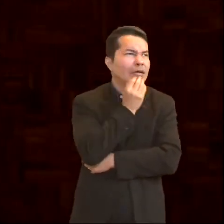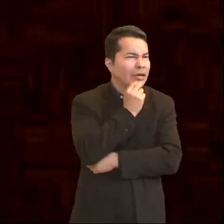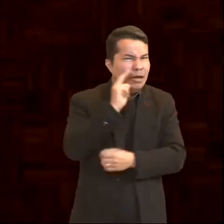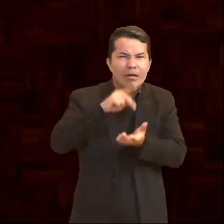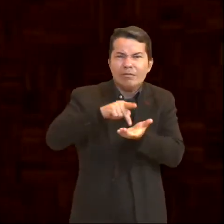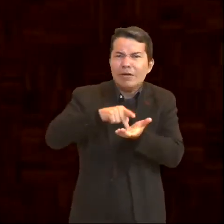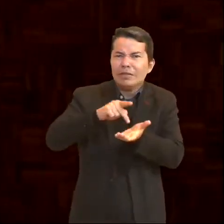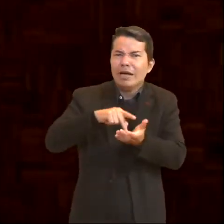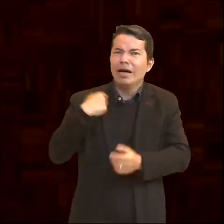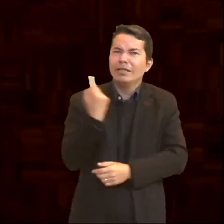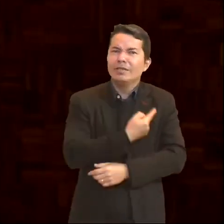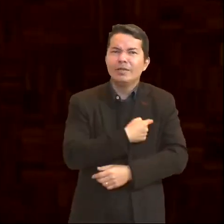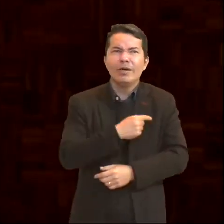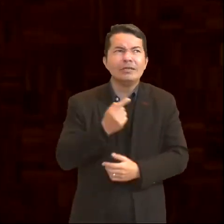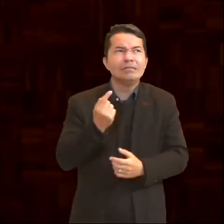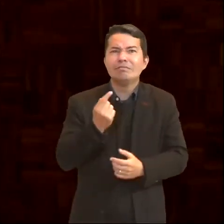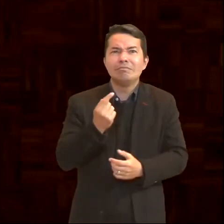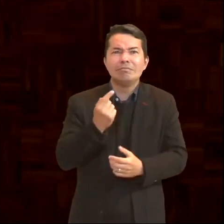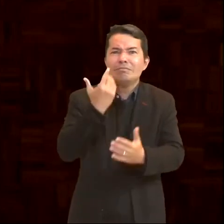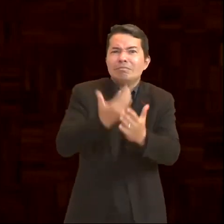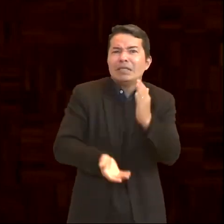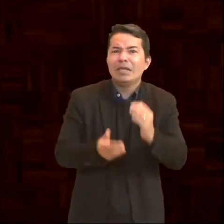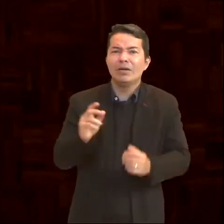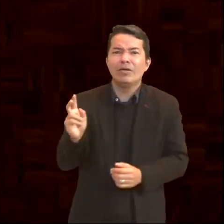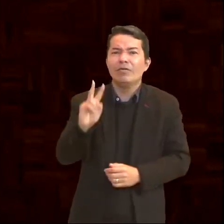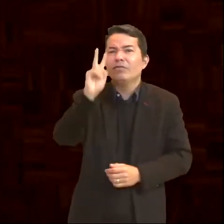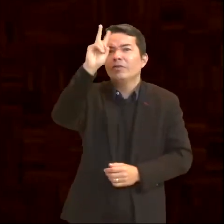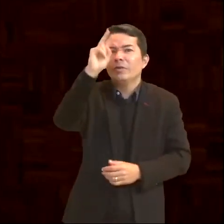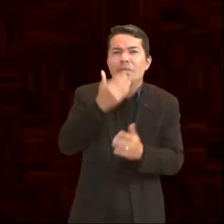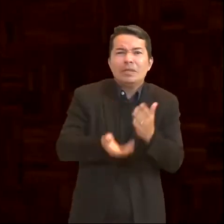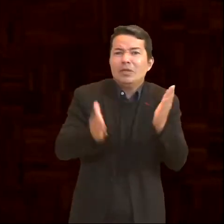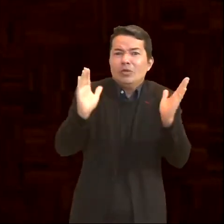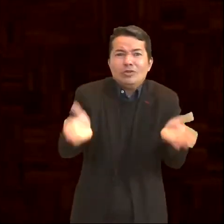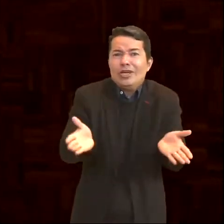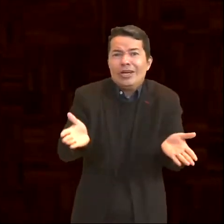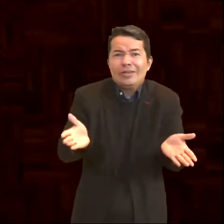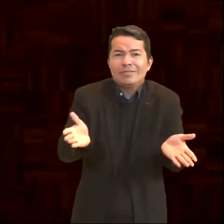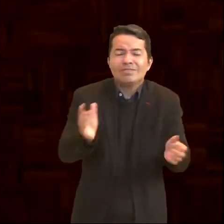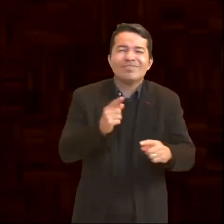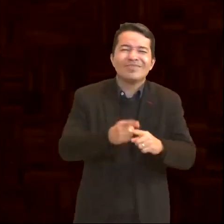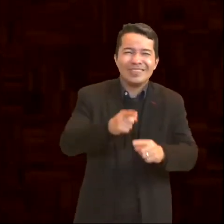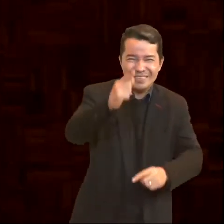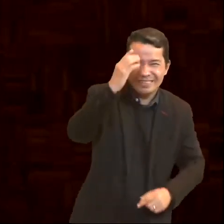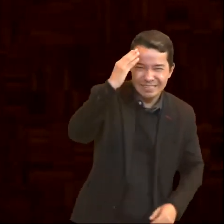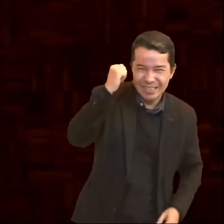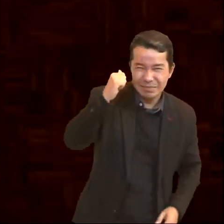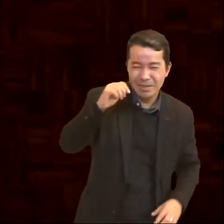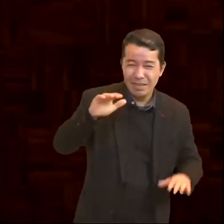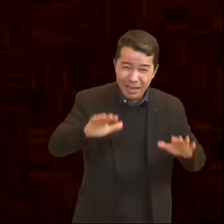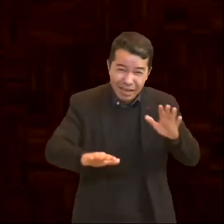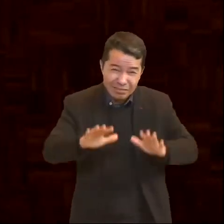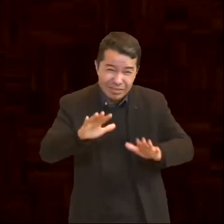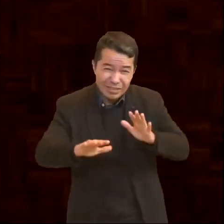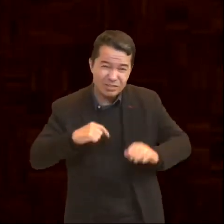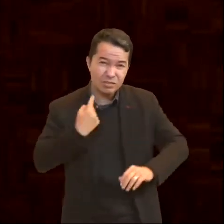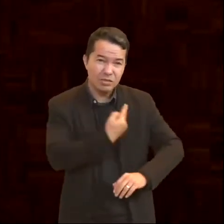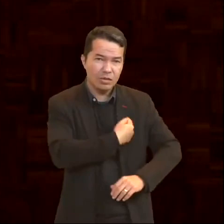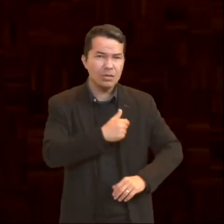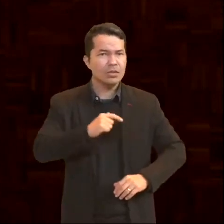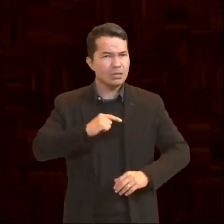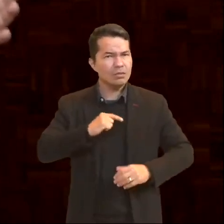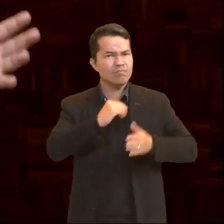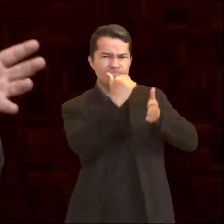nossos valores, eles fazem parte de um aspecto da vida, mas não fazem parte